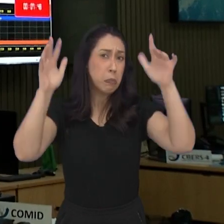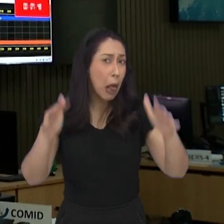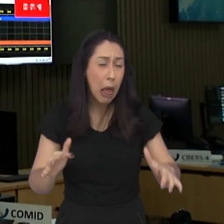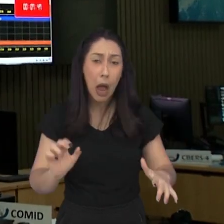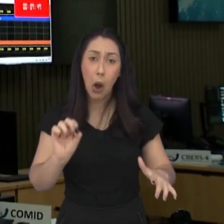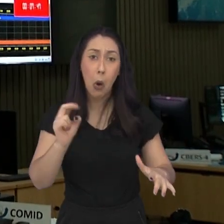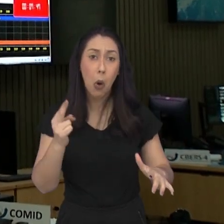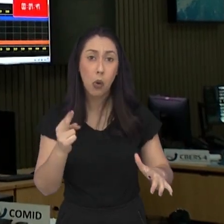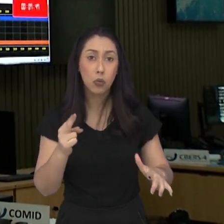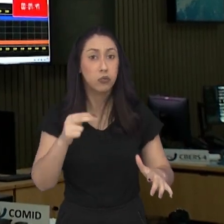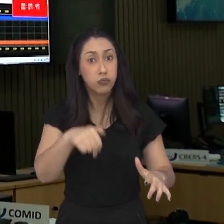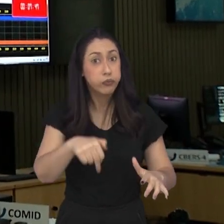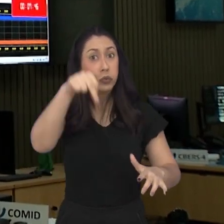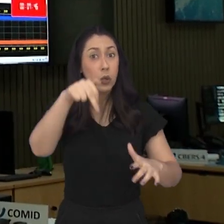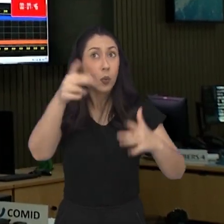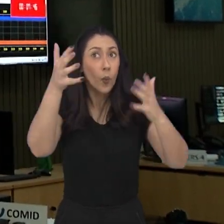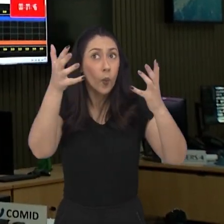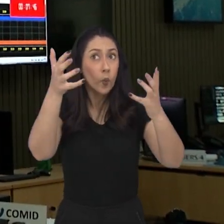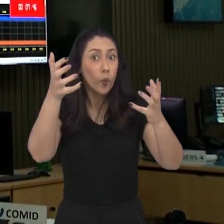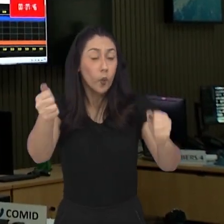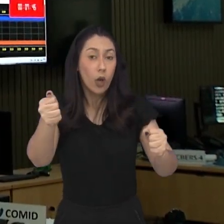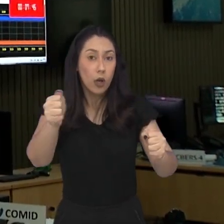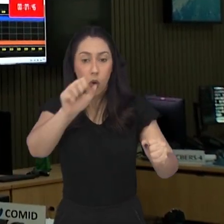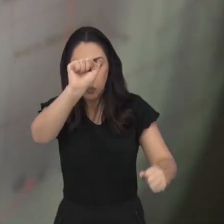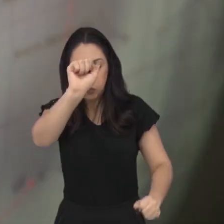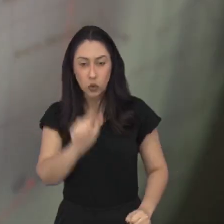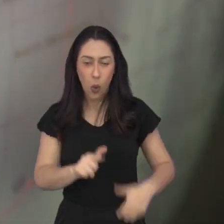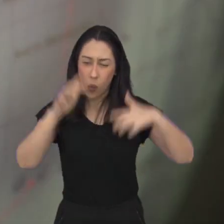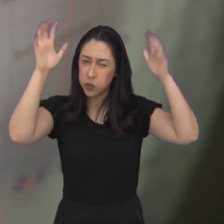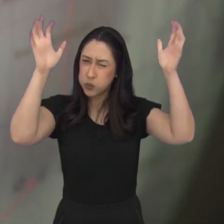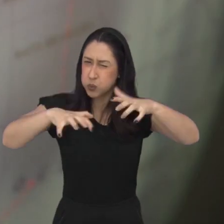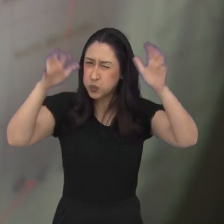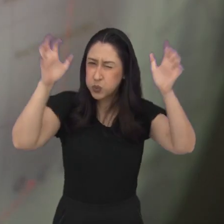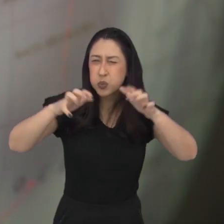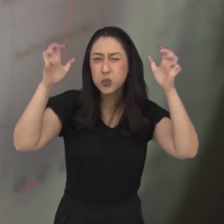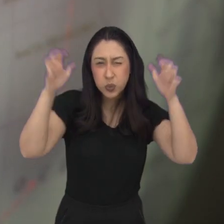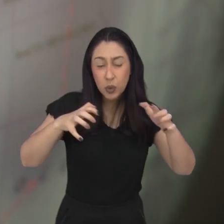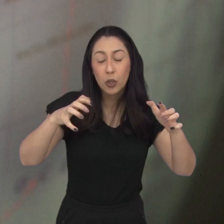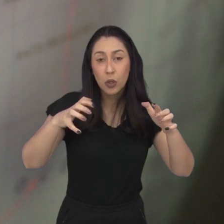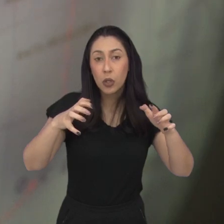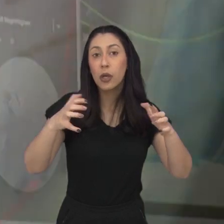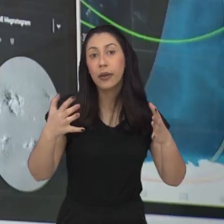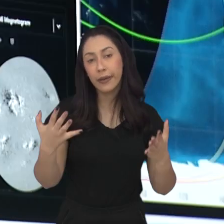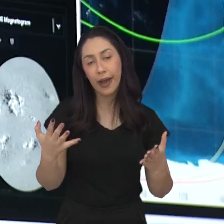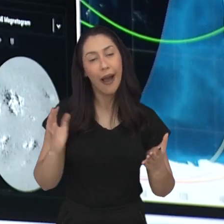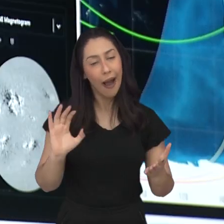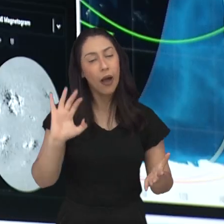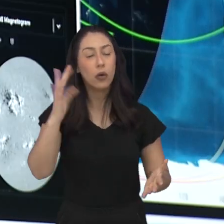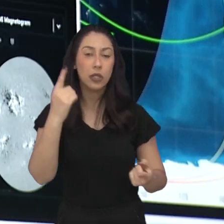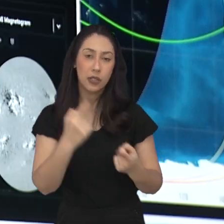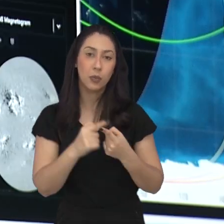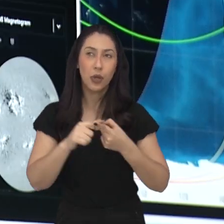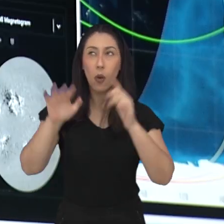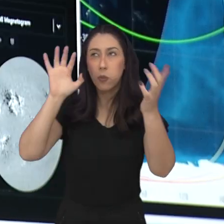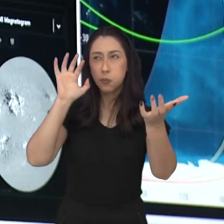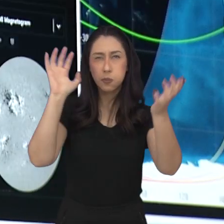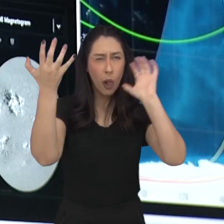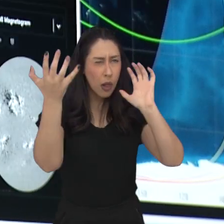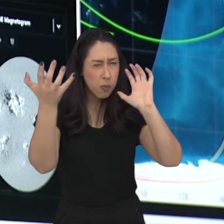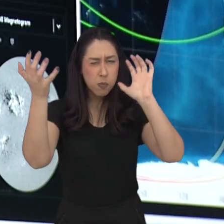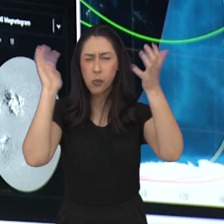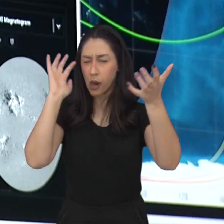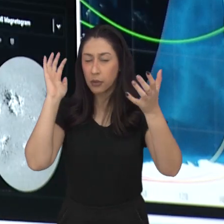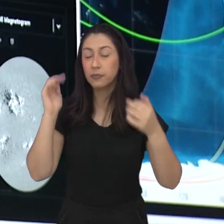climáticos extremos, como a seca na região norte e as chuvas intensas no sul do país, são resultado das